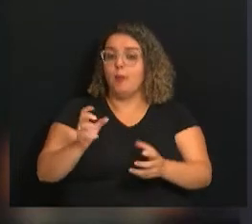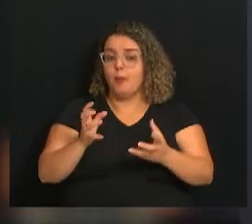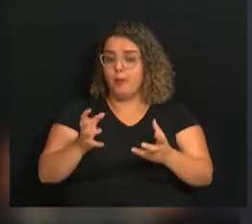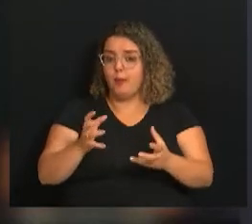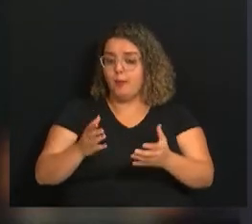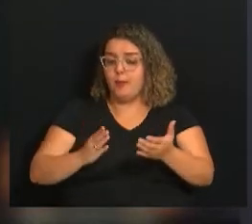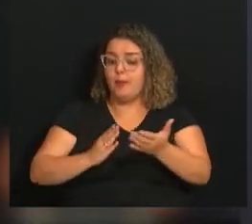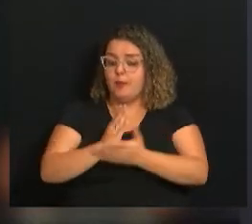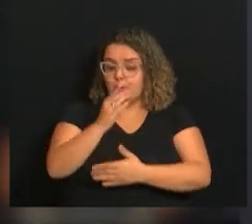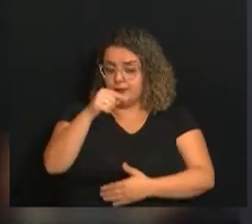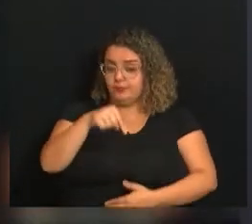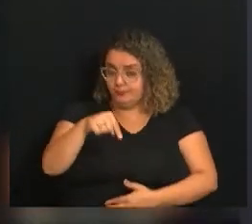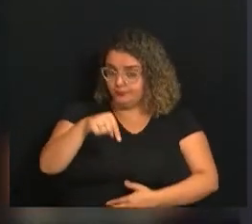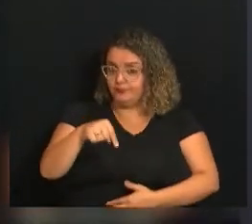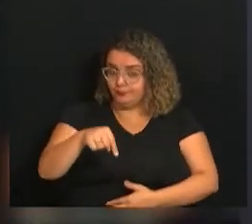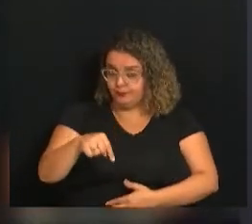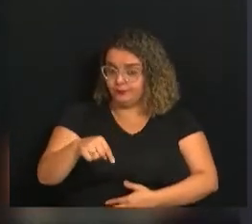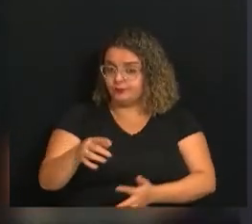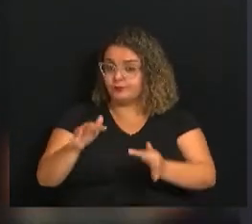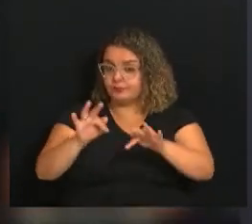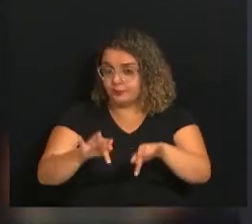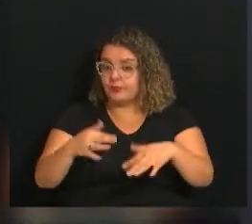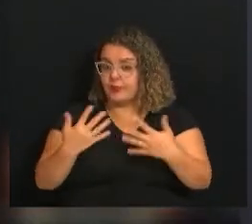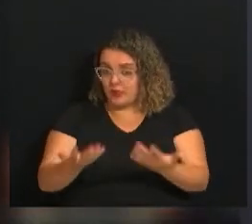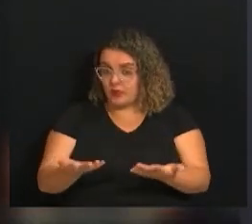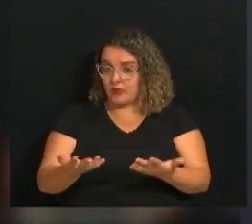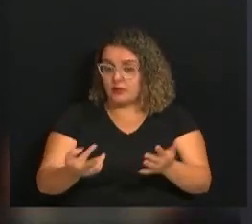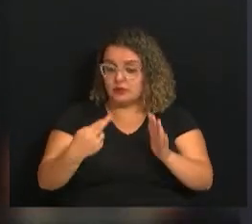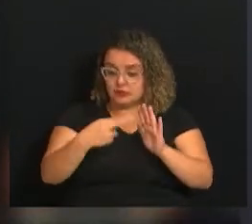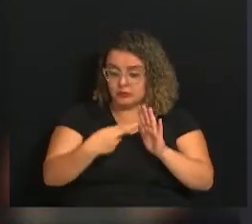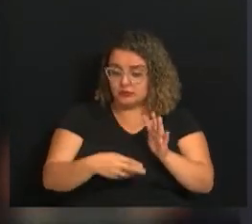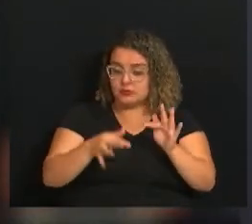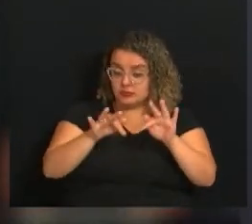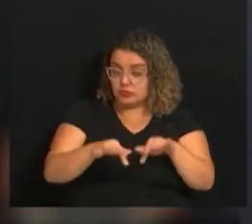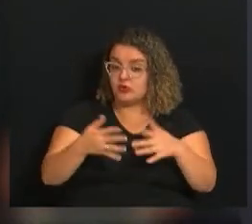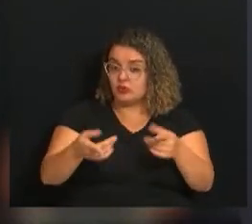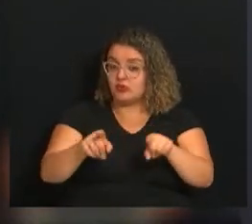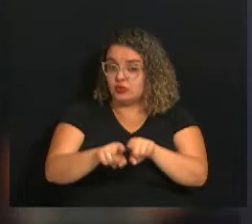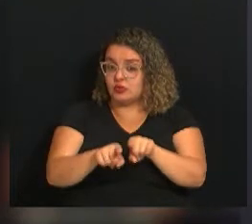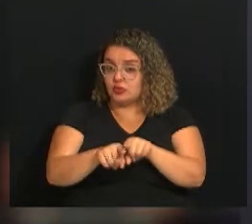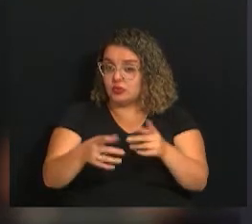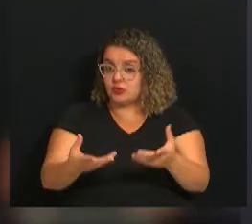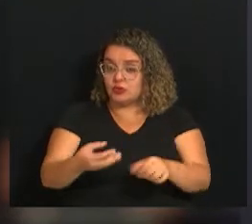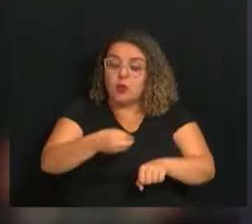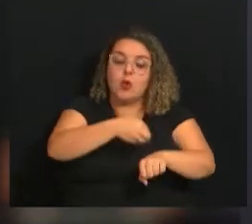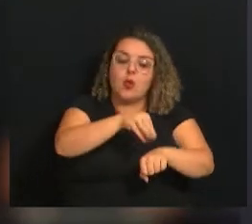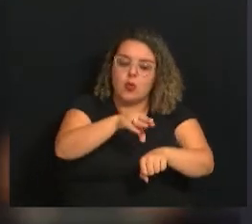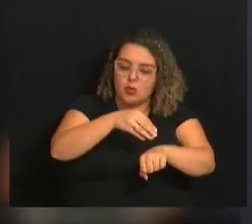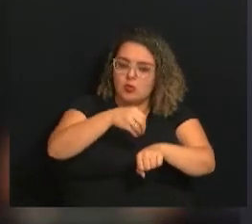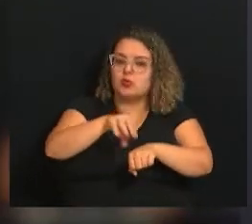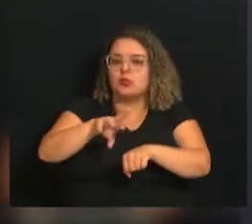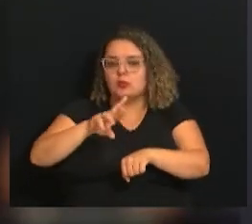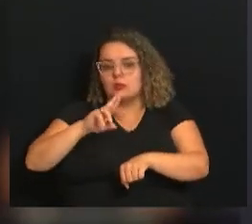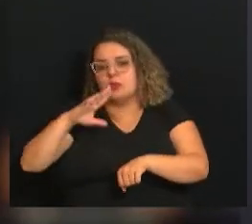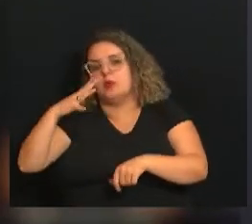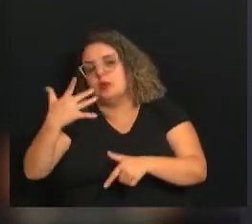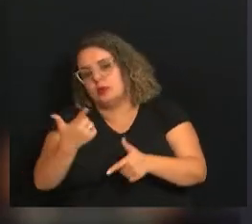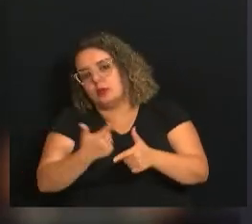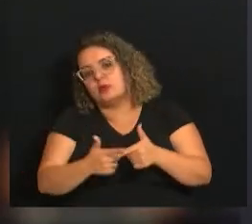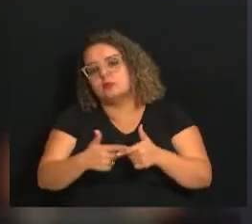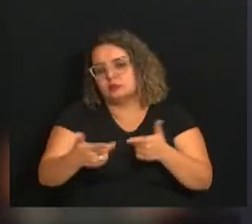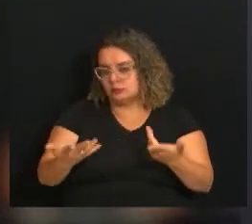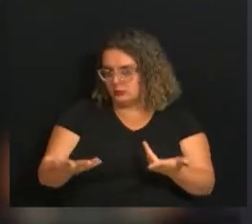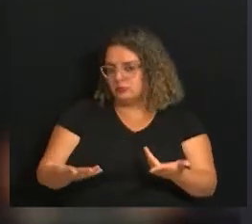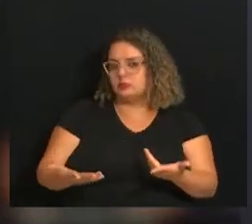né, na finalização, no relatório final também, os encaminhamentos para poder subsidiar